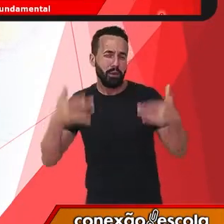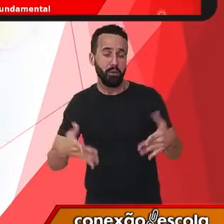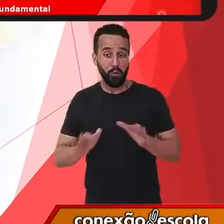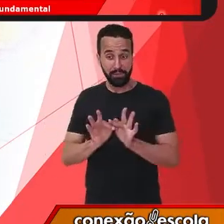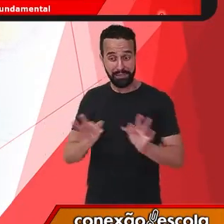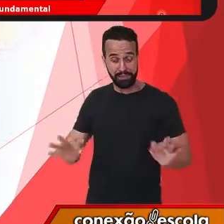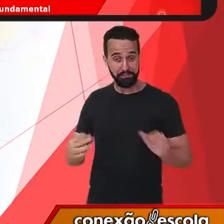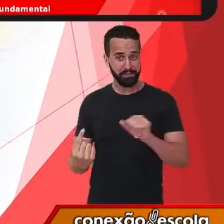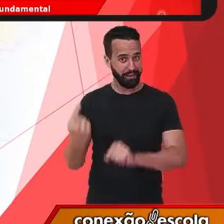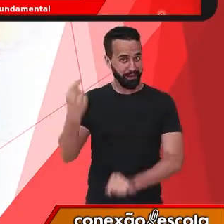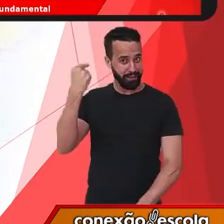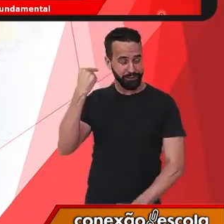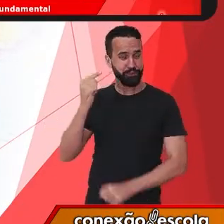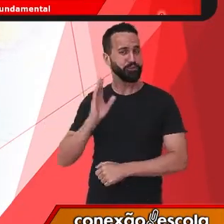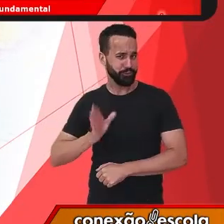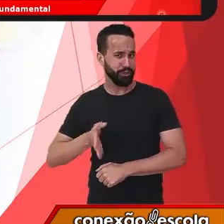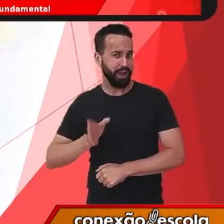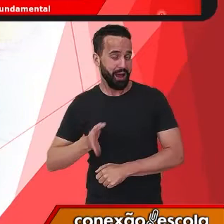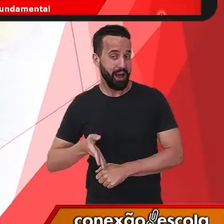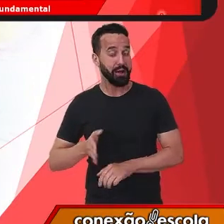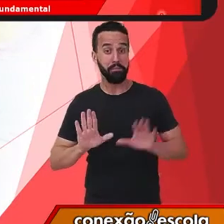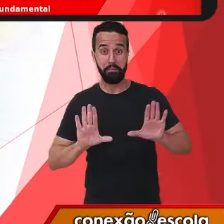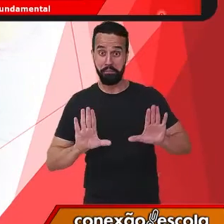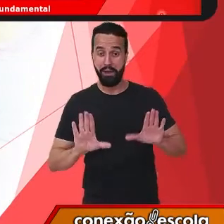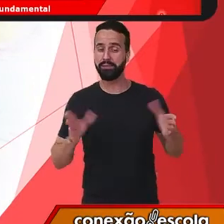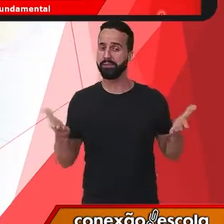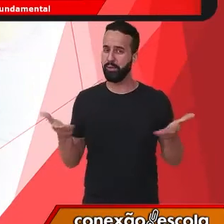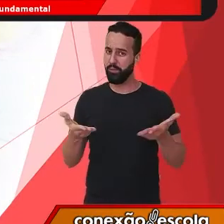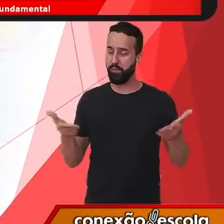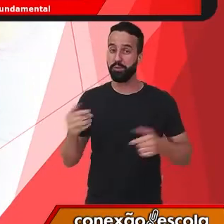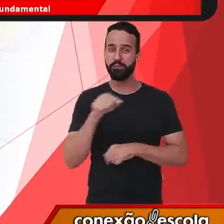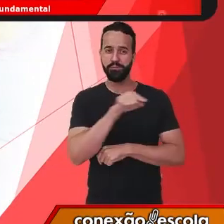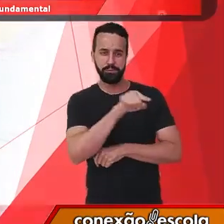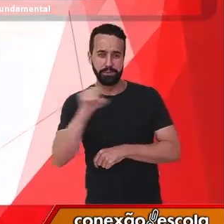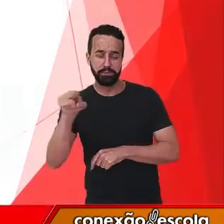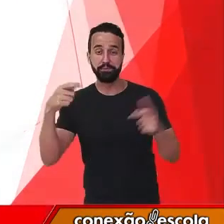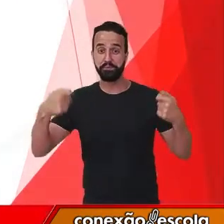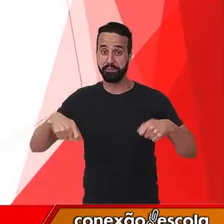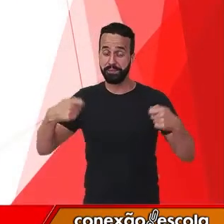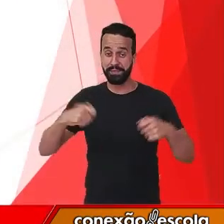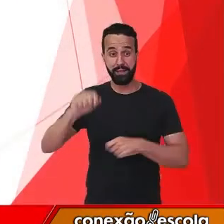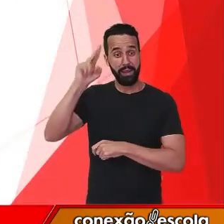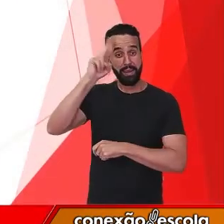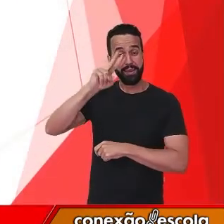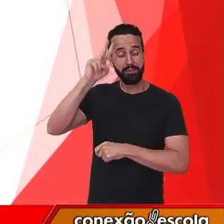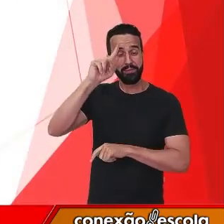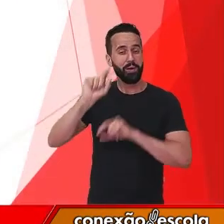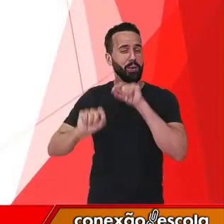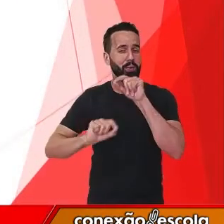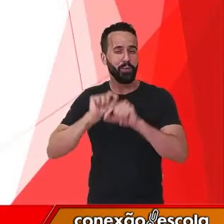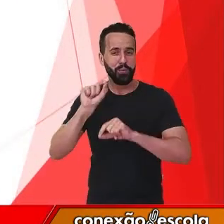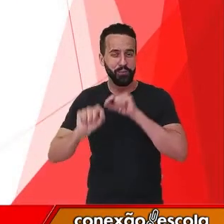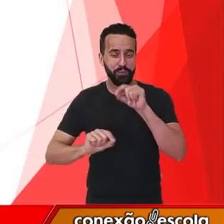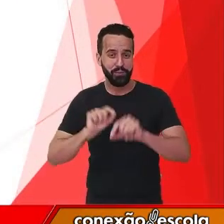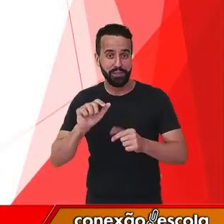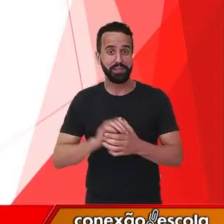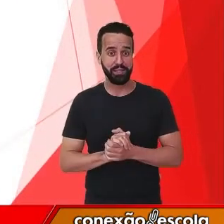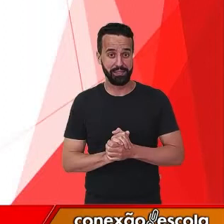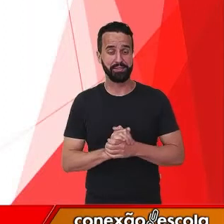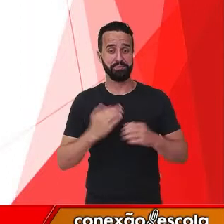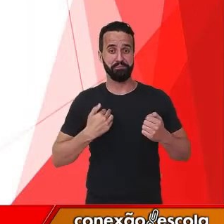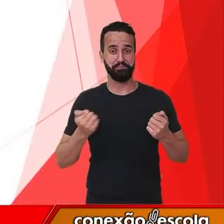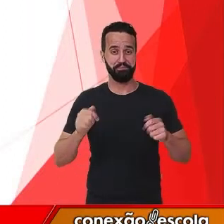momentos anteriores no entanto eu preciso que vocês se recordem que escalas cartográficas é a